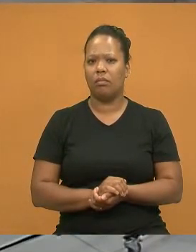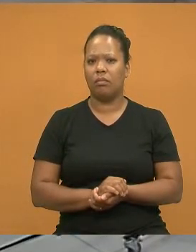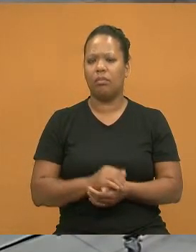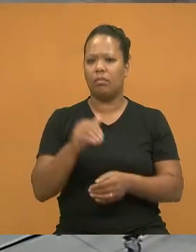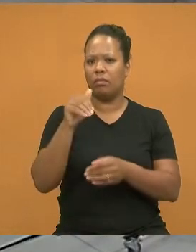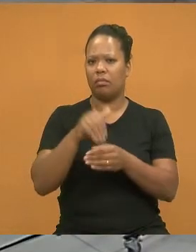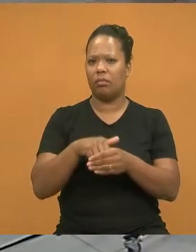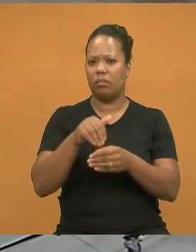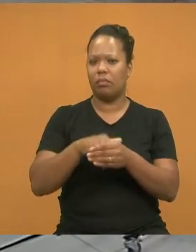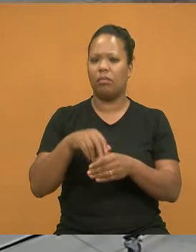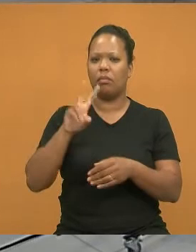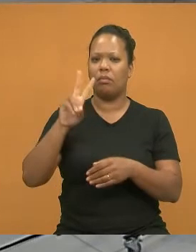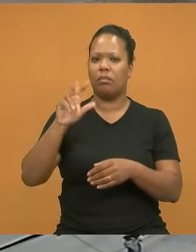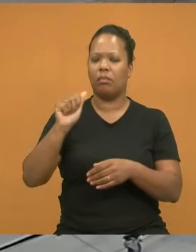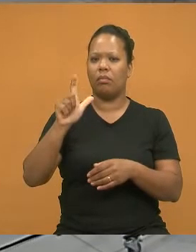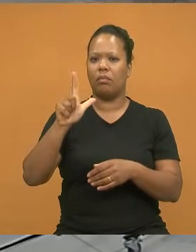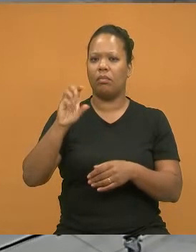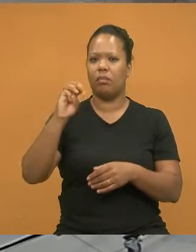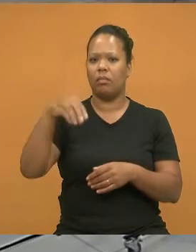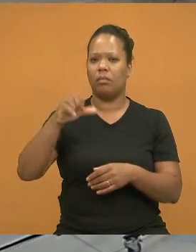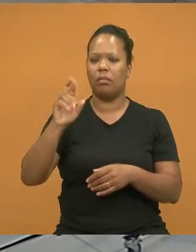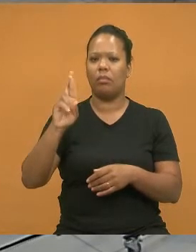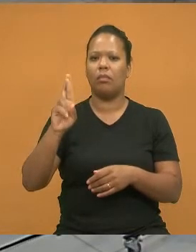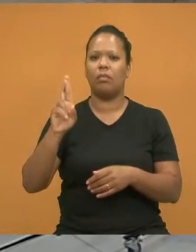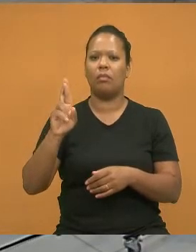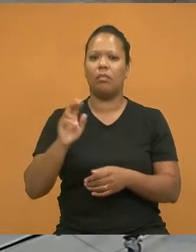Como vota, vereador Valmir do Parque Meia Lua?